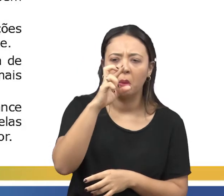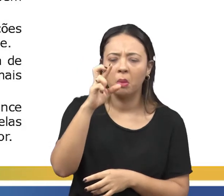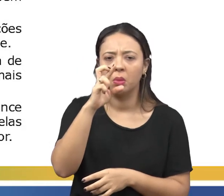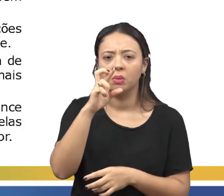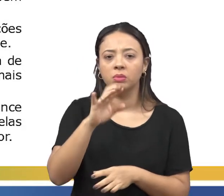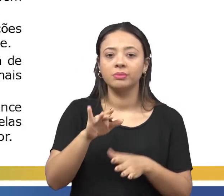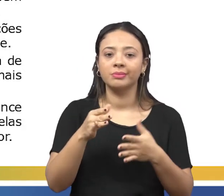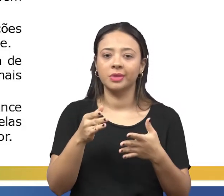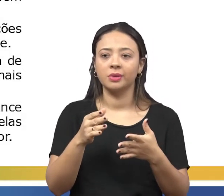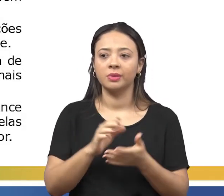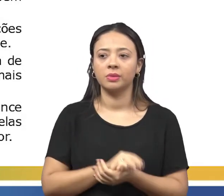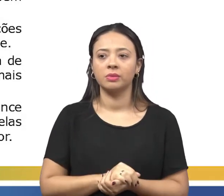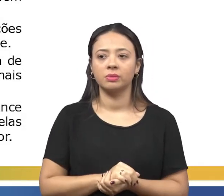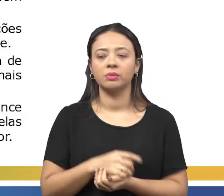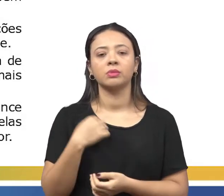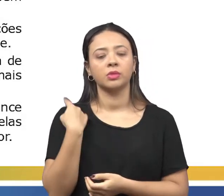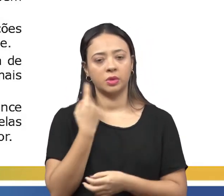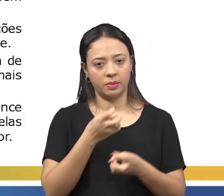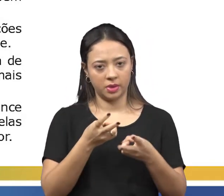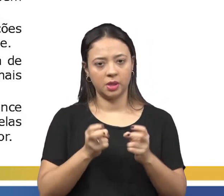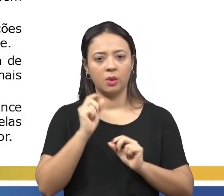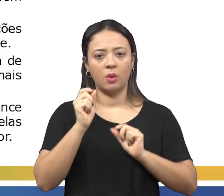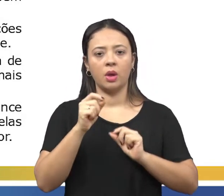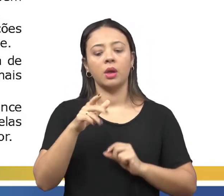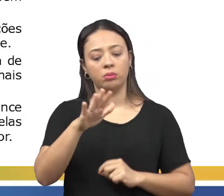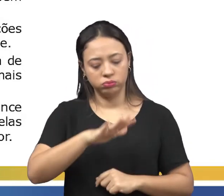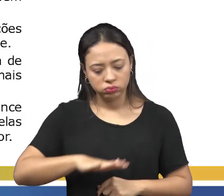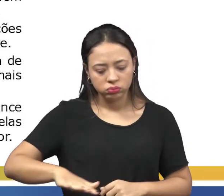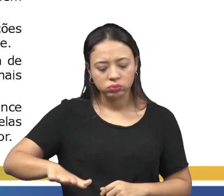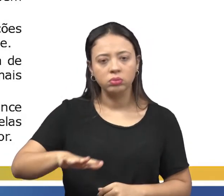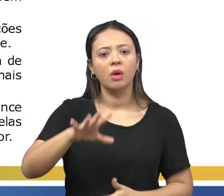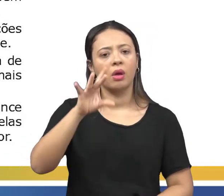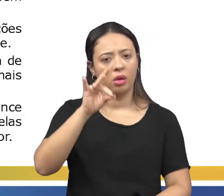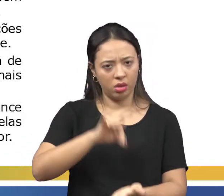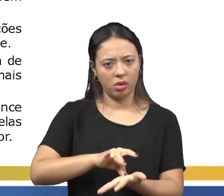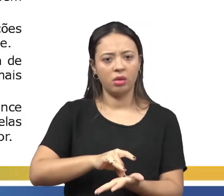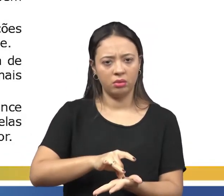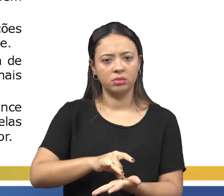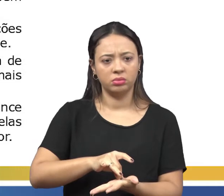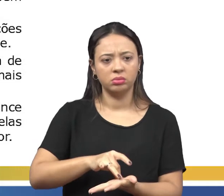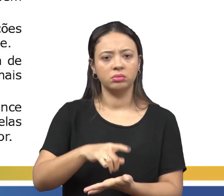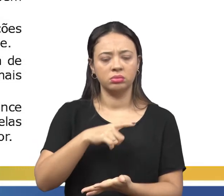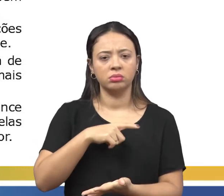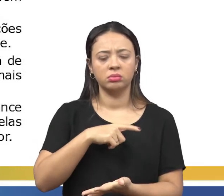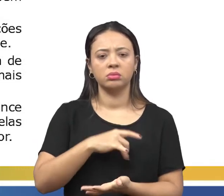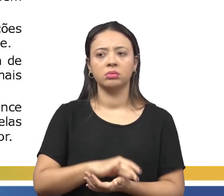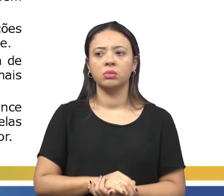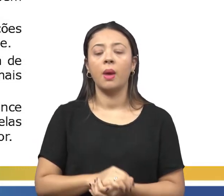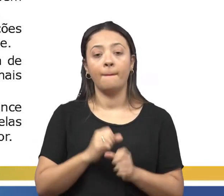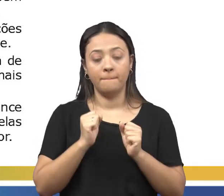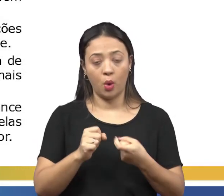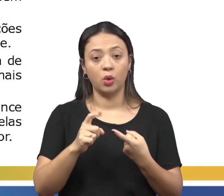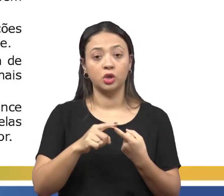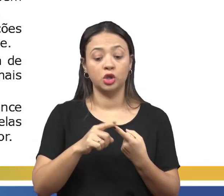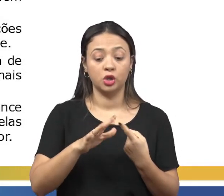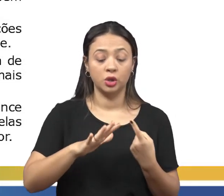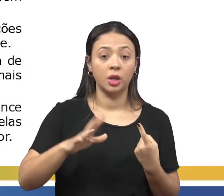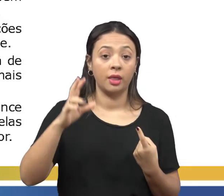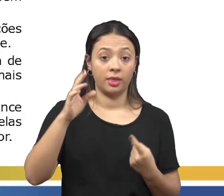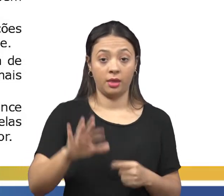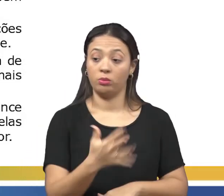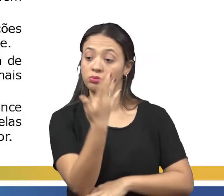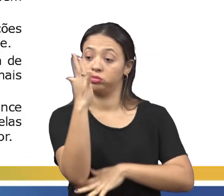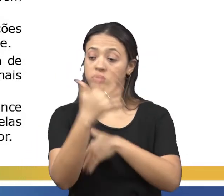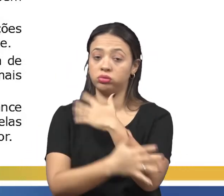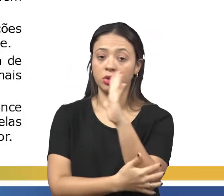questão, nós podemos ver que a paisagem existe, né? E essa paisagem ela é uma paisagem natural ou uma paisagem cultural.